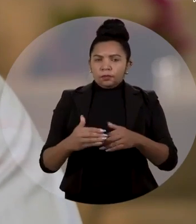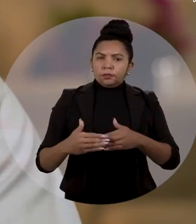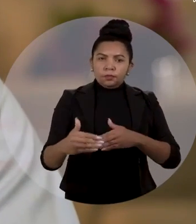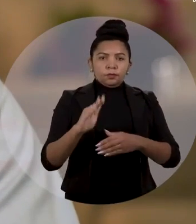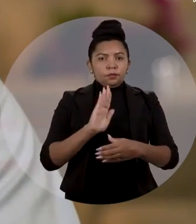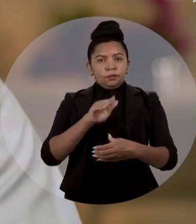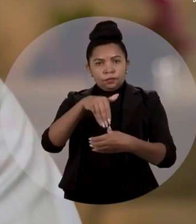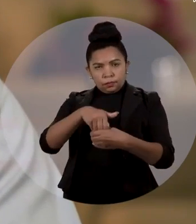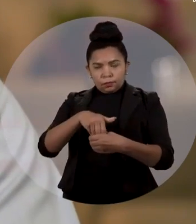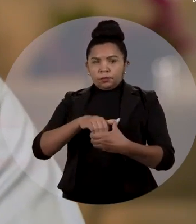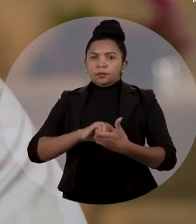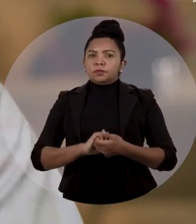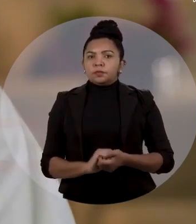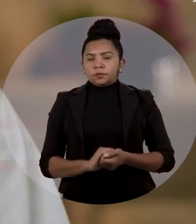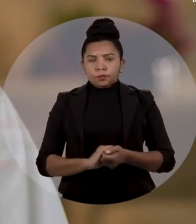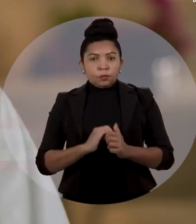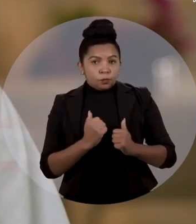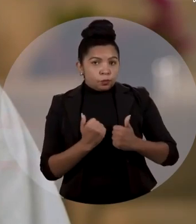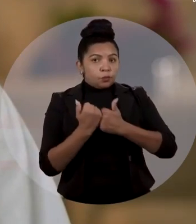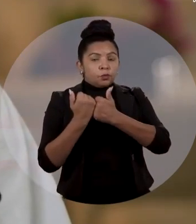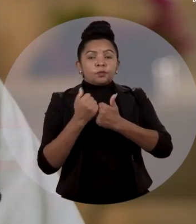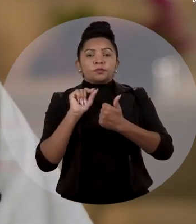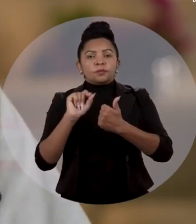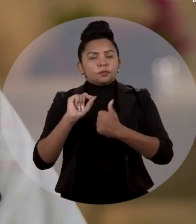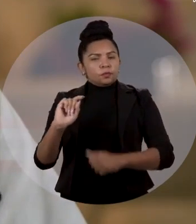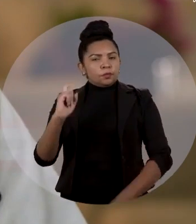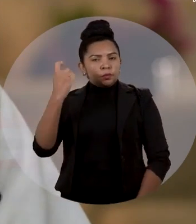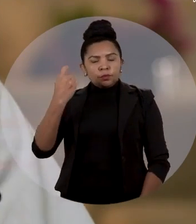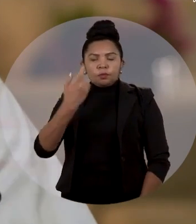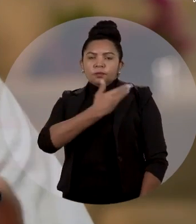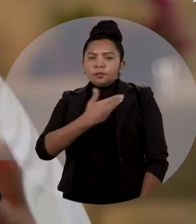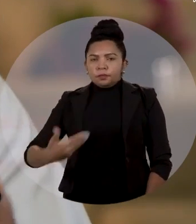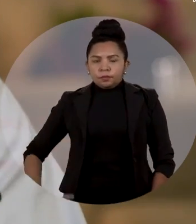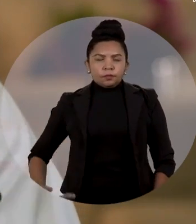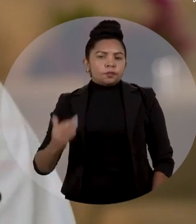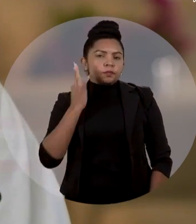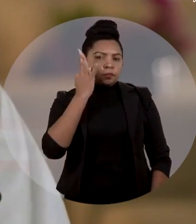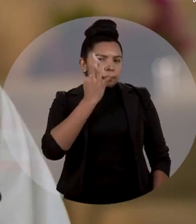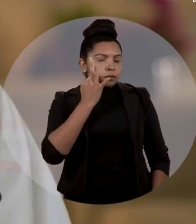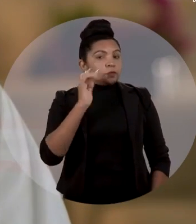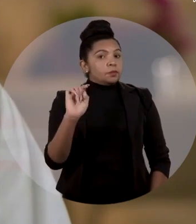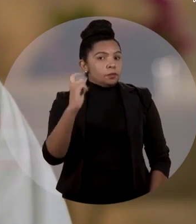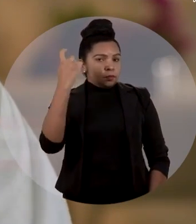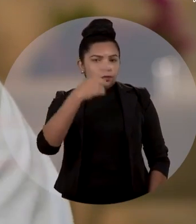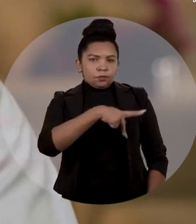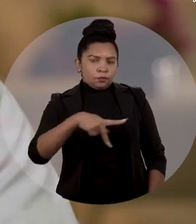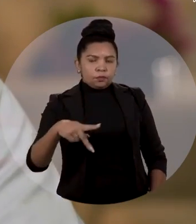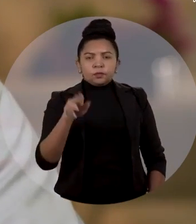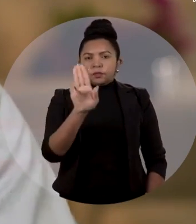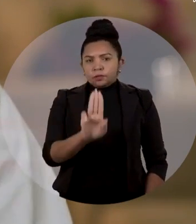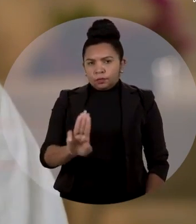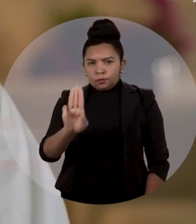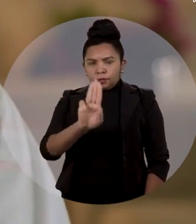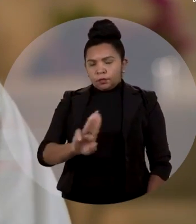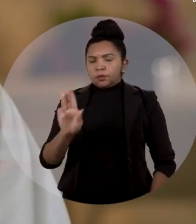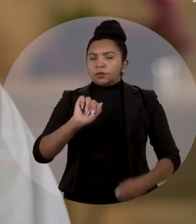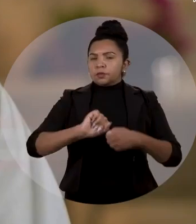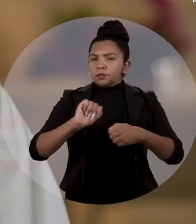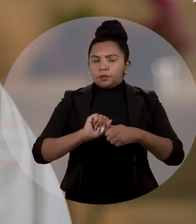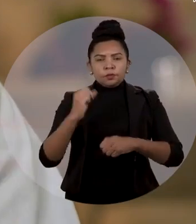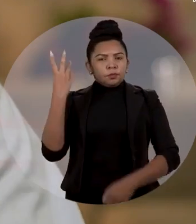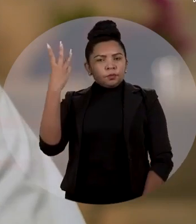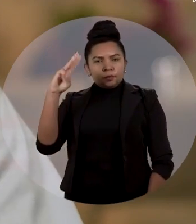e candidato à reeleição. Tenho o apoio do ex-governador Flávio Dino e do ex-presidente